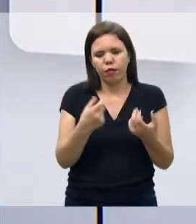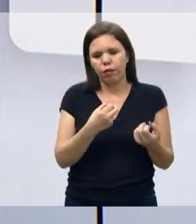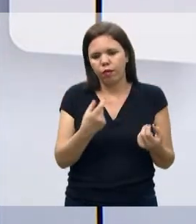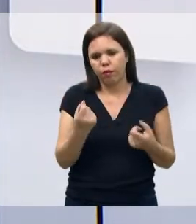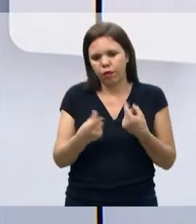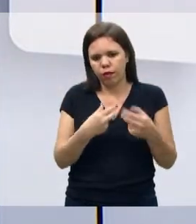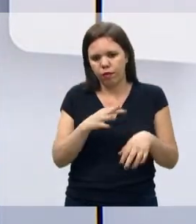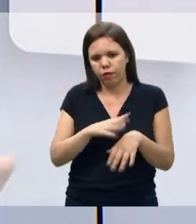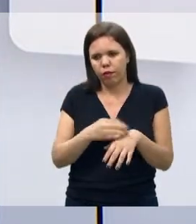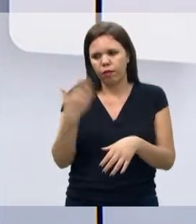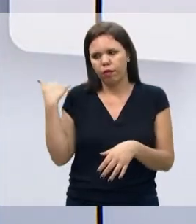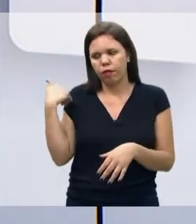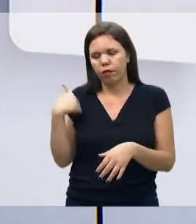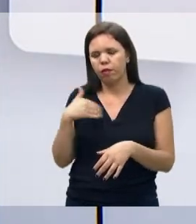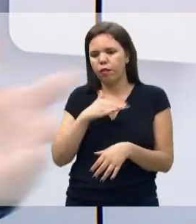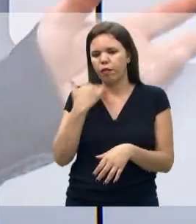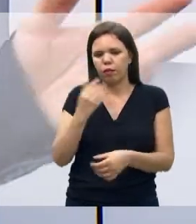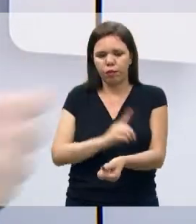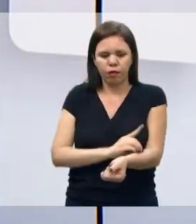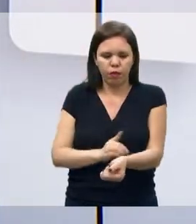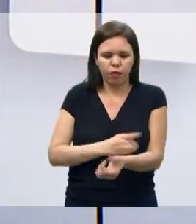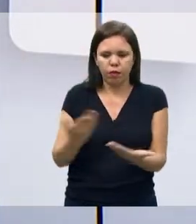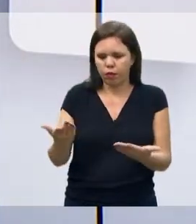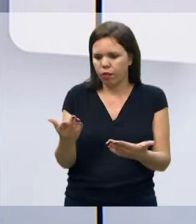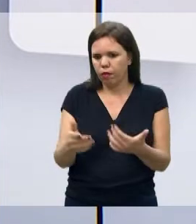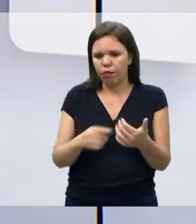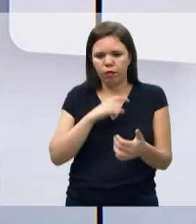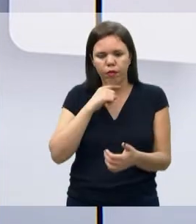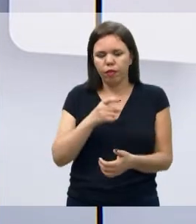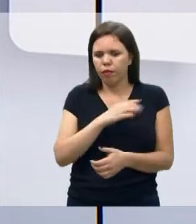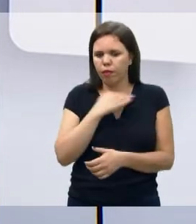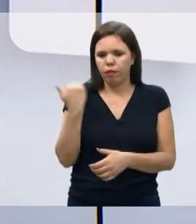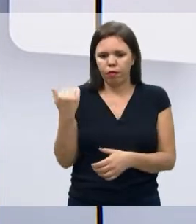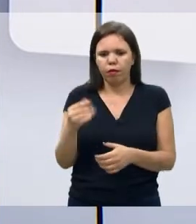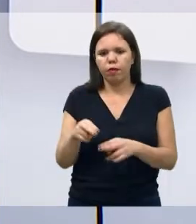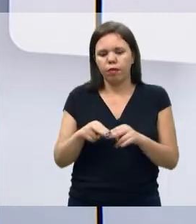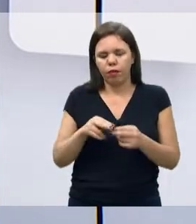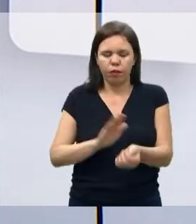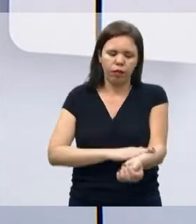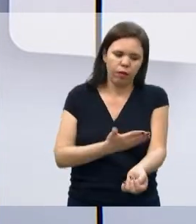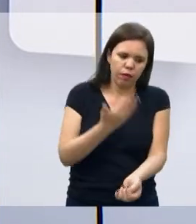se morria de diabetes, hoje não morre, mesmo hipertensão,